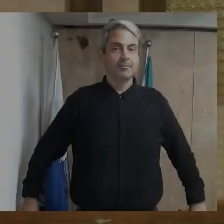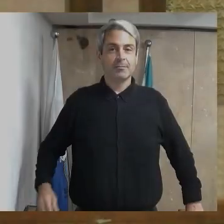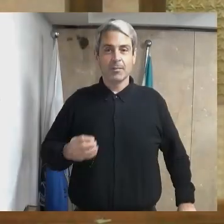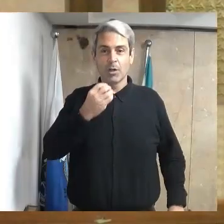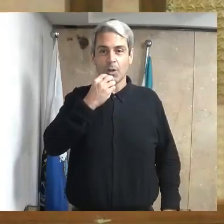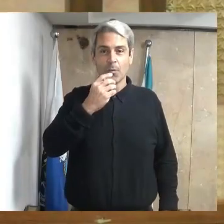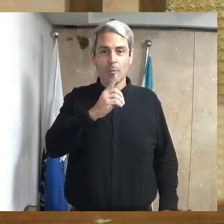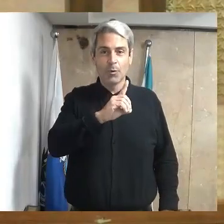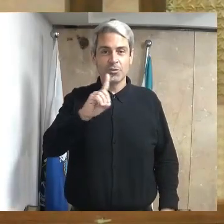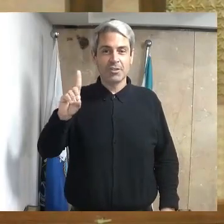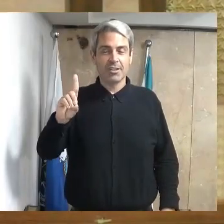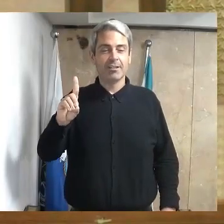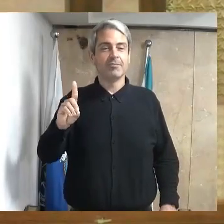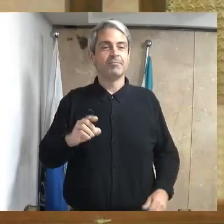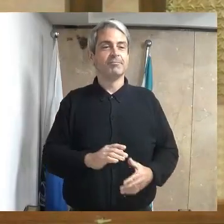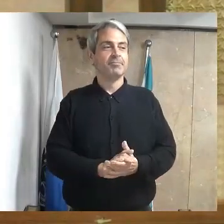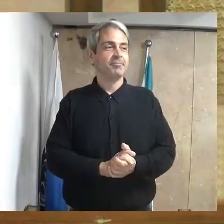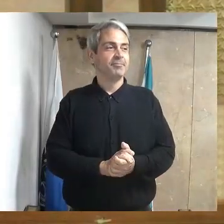Bom dia.